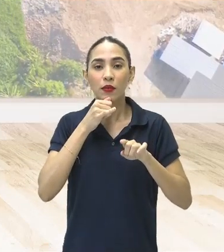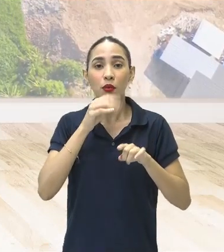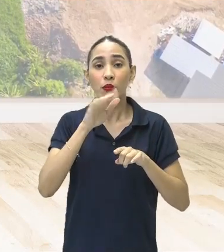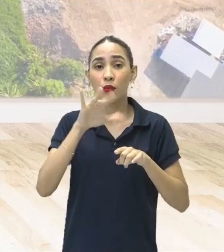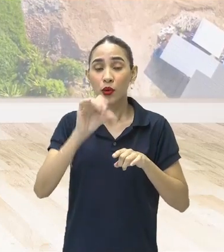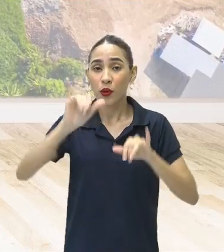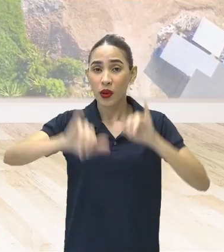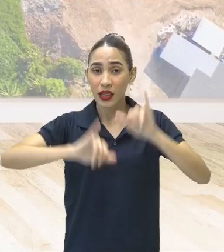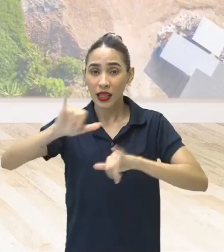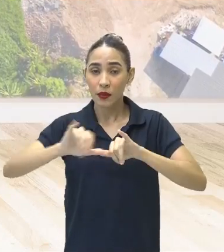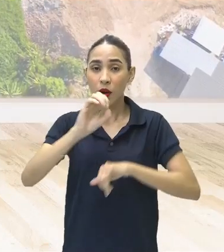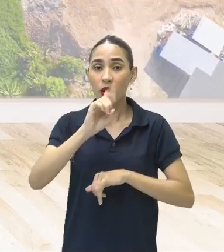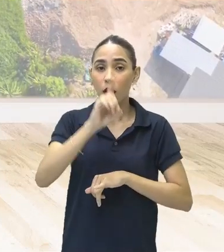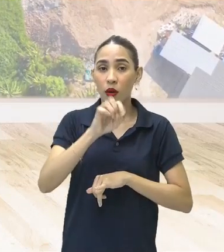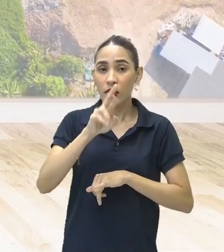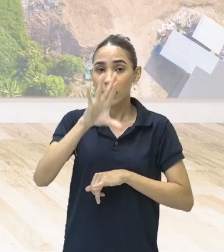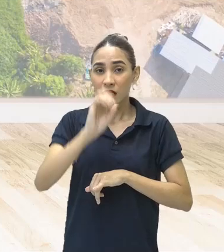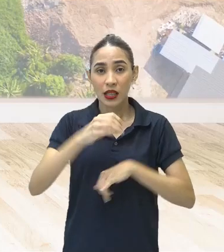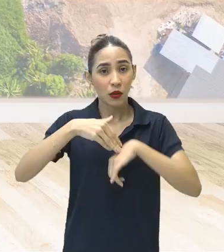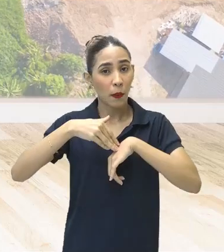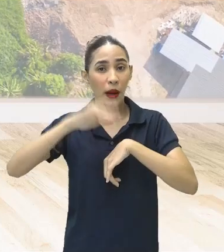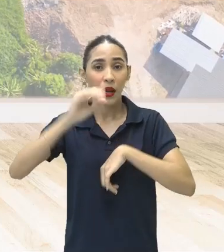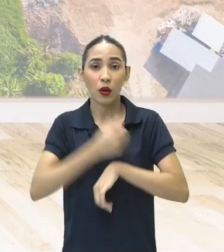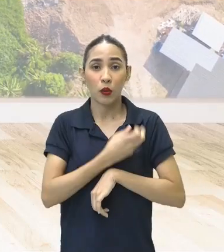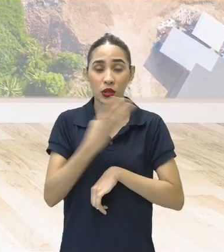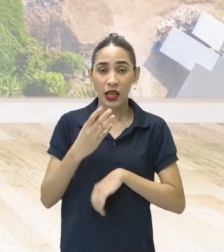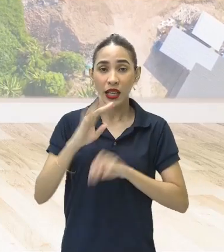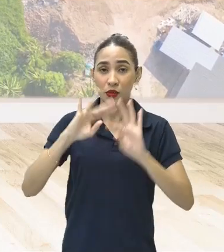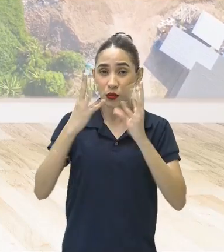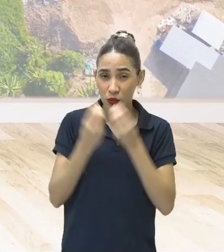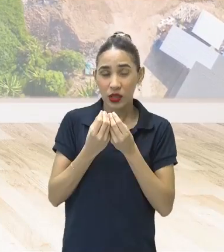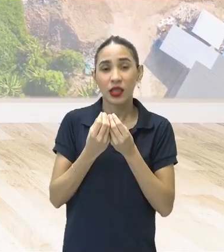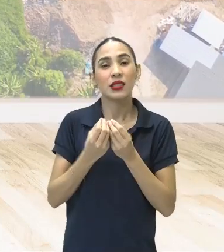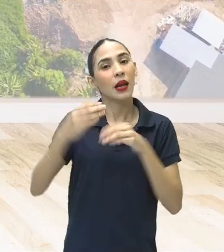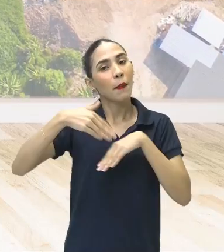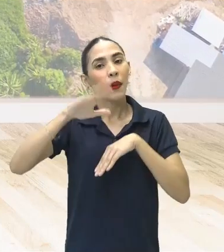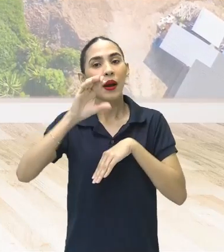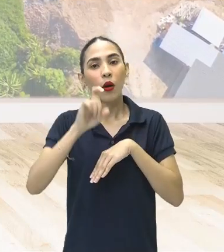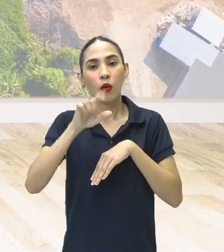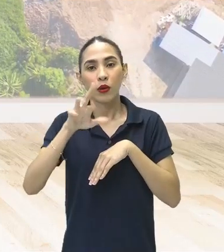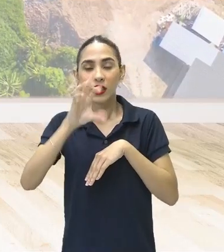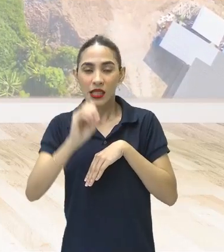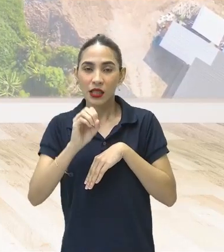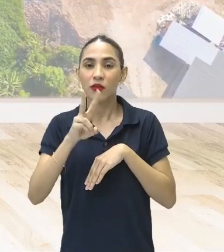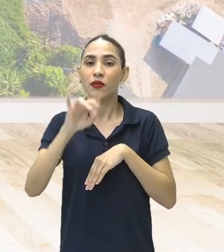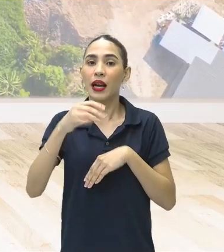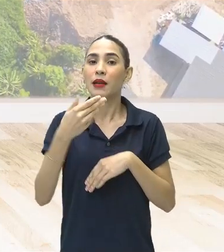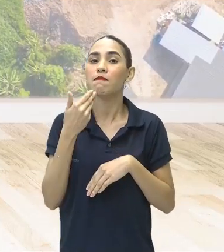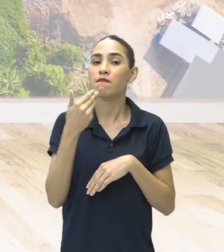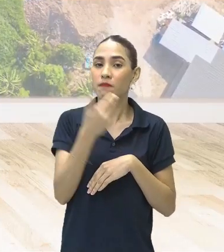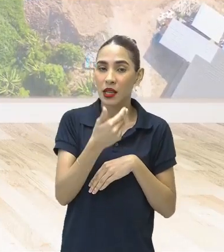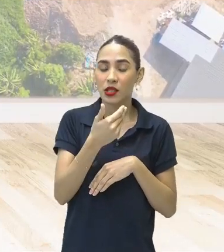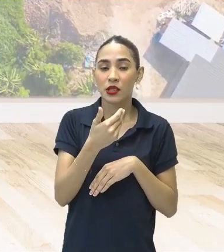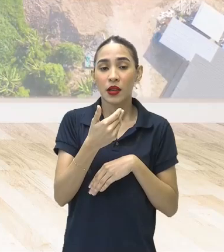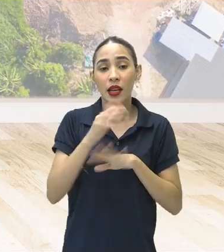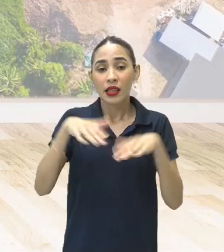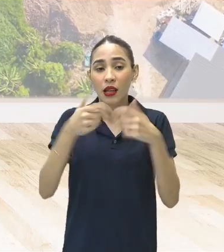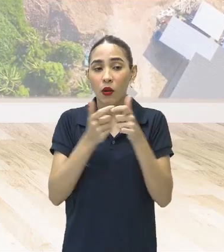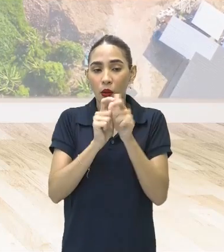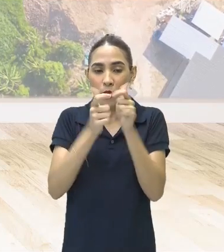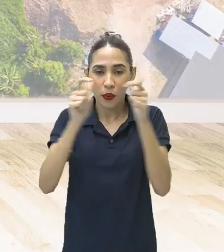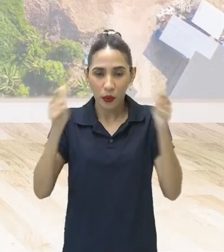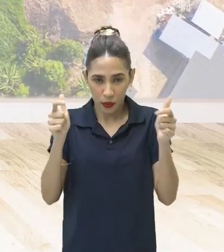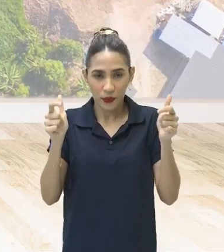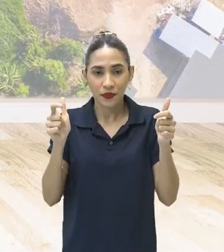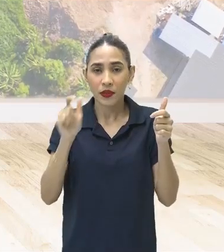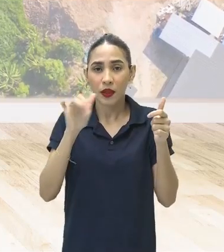bioquímica de oxigênio, porque quanto maior quantidade de micro-organismo, mais oxigênio vai exigir. Então, quando aumenta aí essa